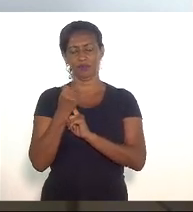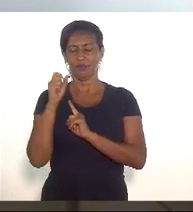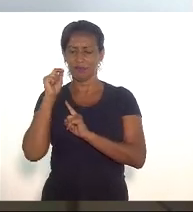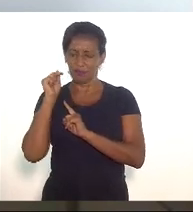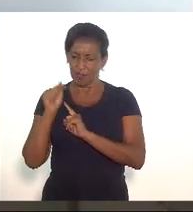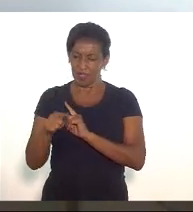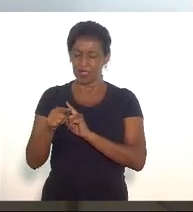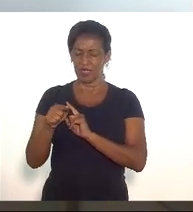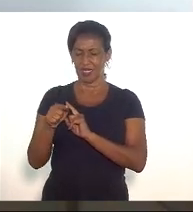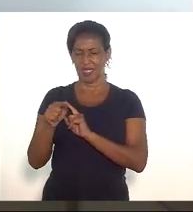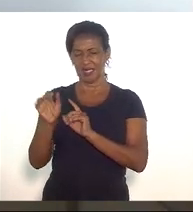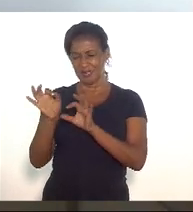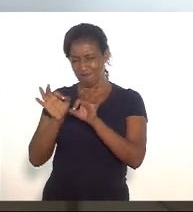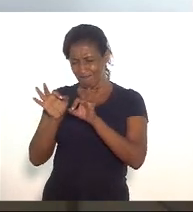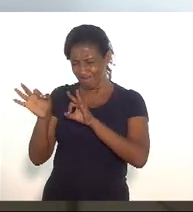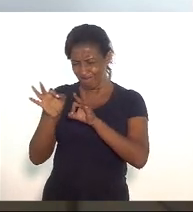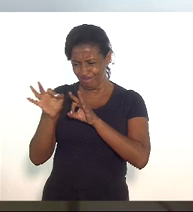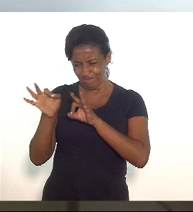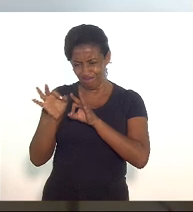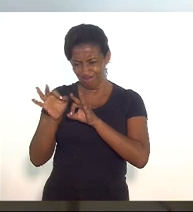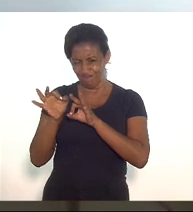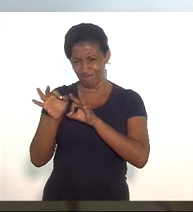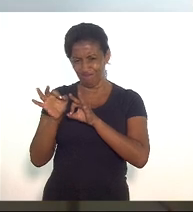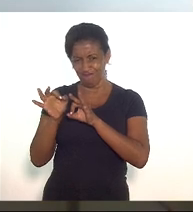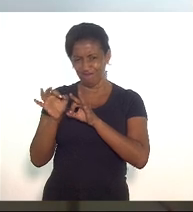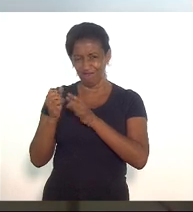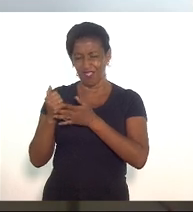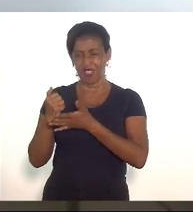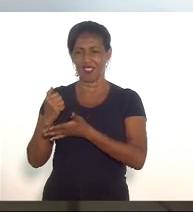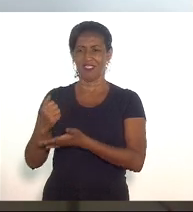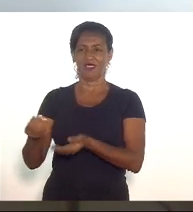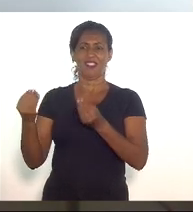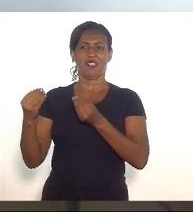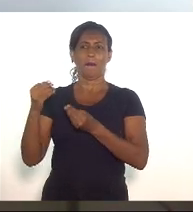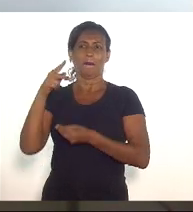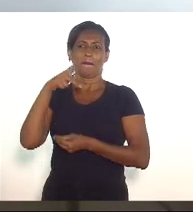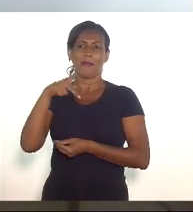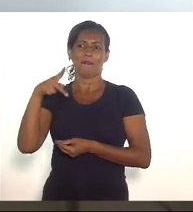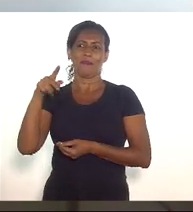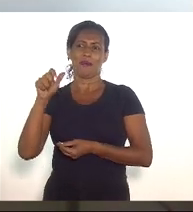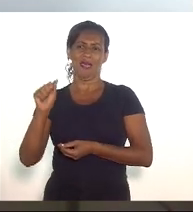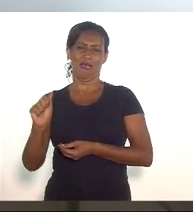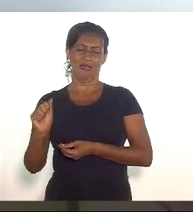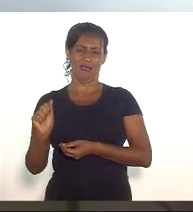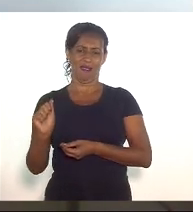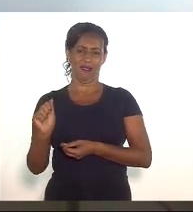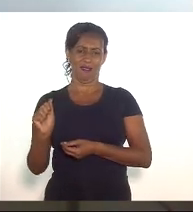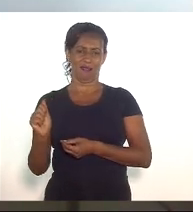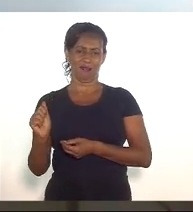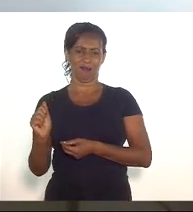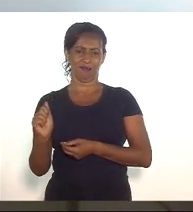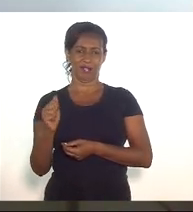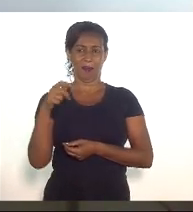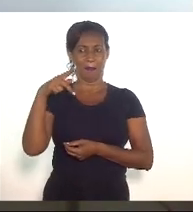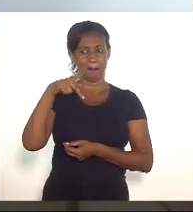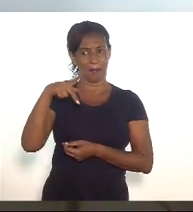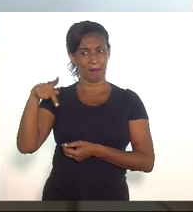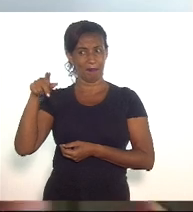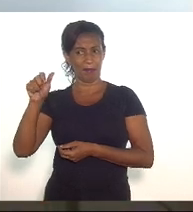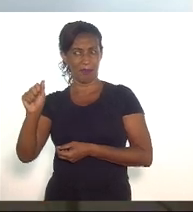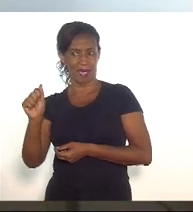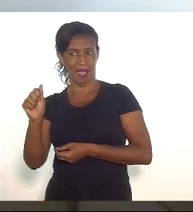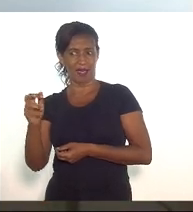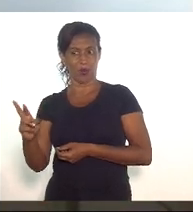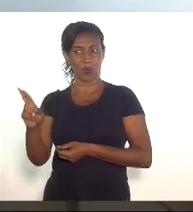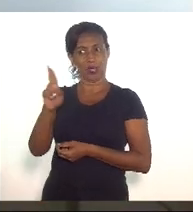plano respaldaria o PPA. O PPA seria um resultado do